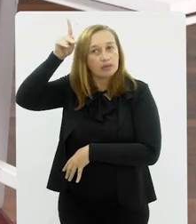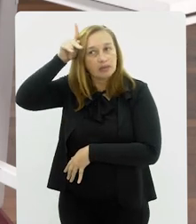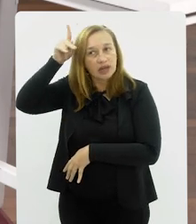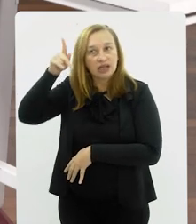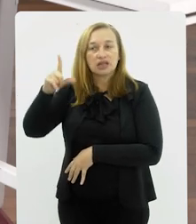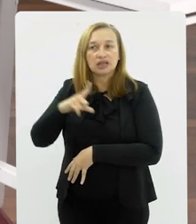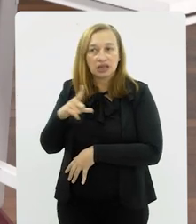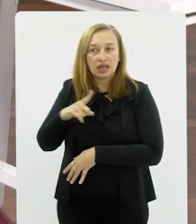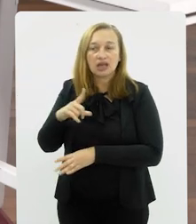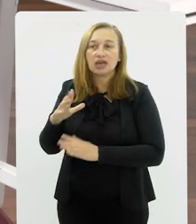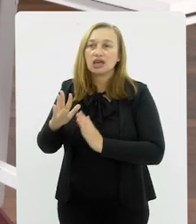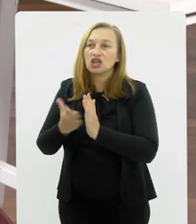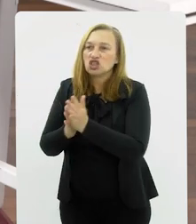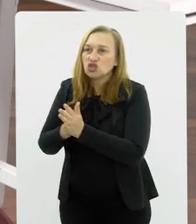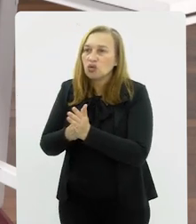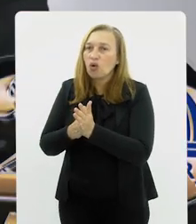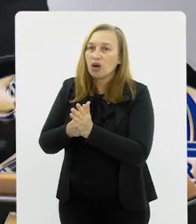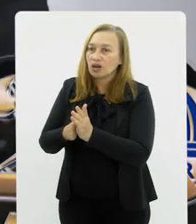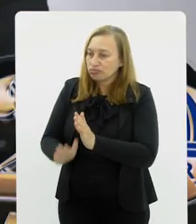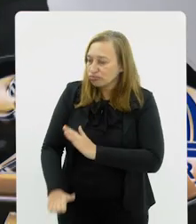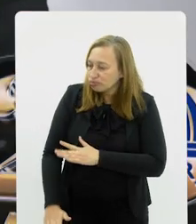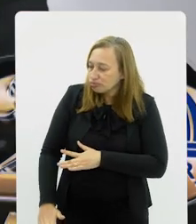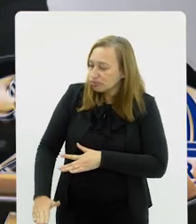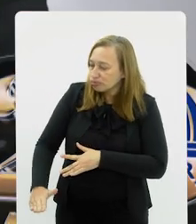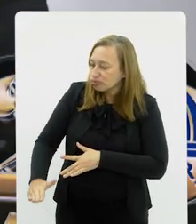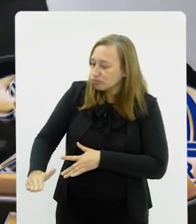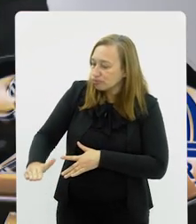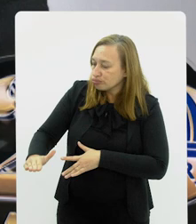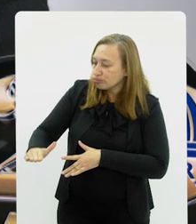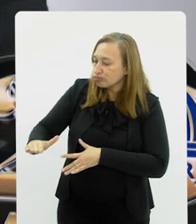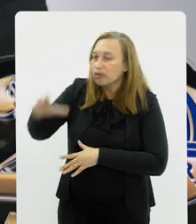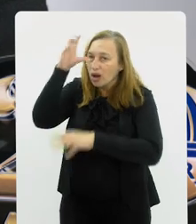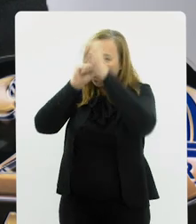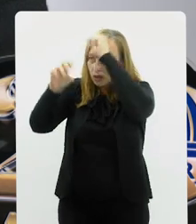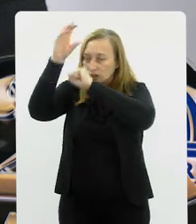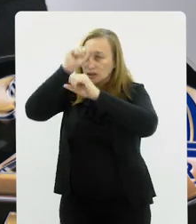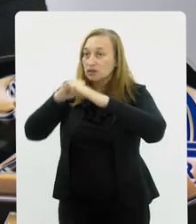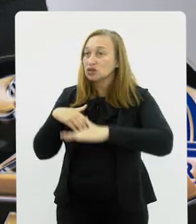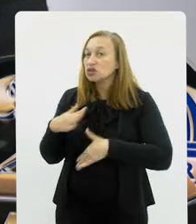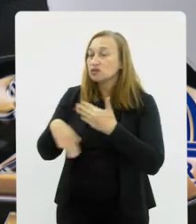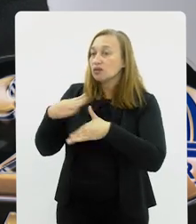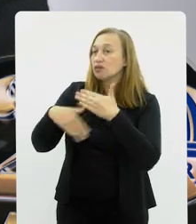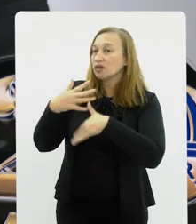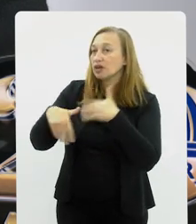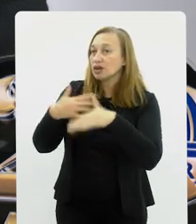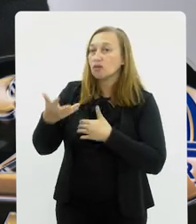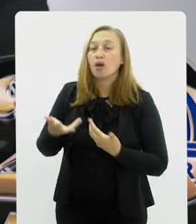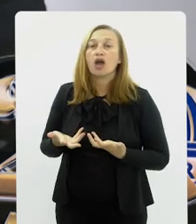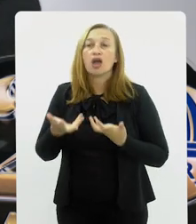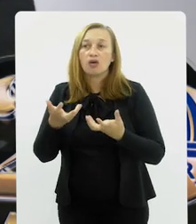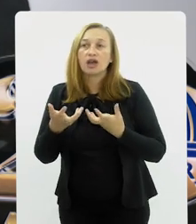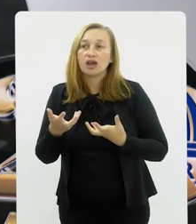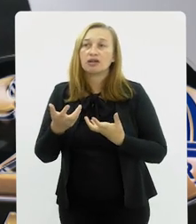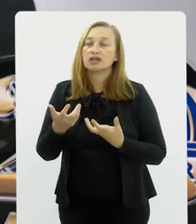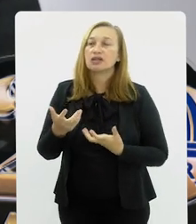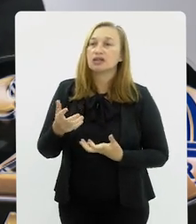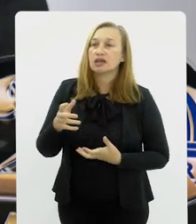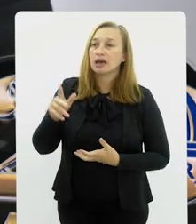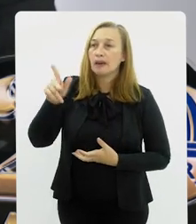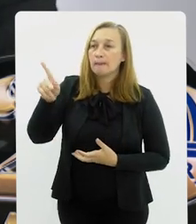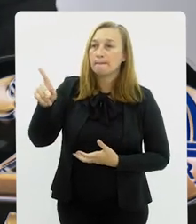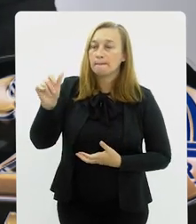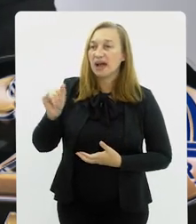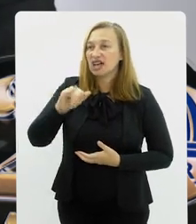né, nos dois bois, que desde pequenininho o menino vai desenvolvendo o lado artístico, vai desenvolvendo, eu quero ser pajé. Eu